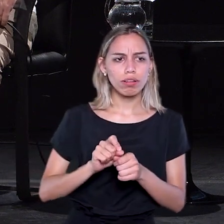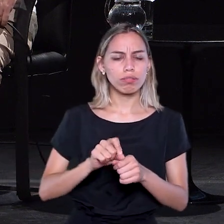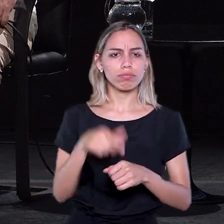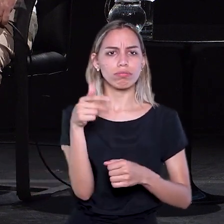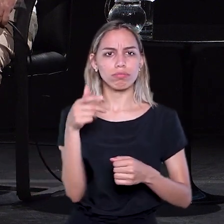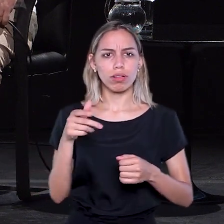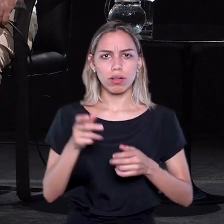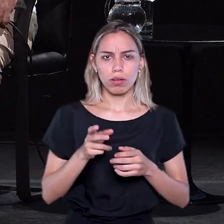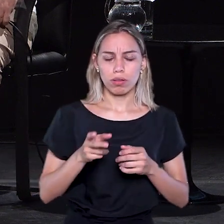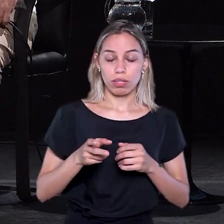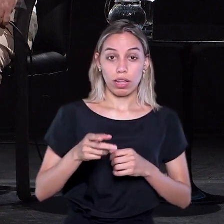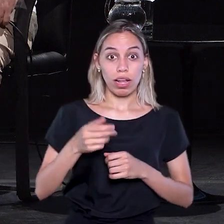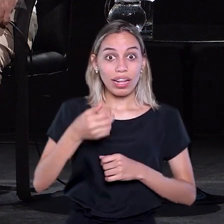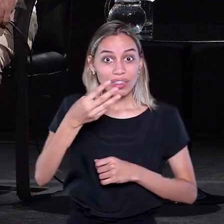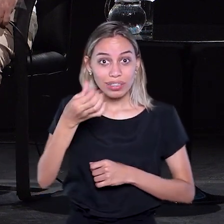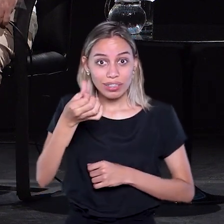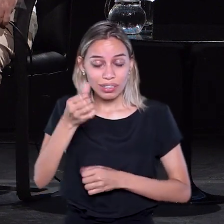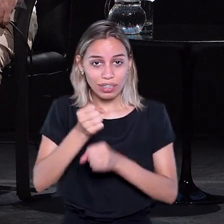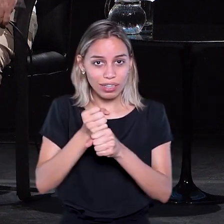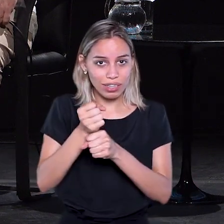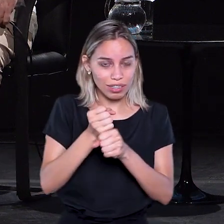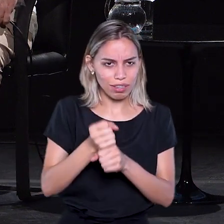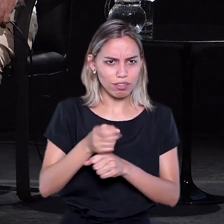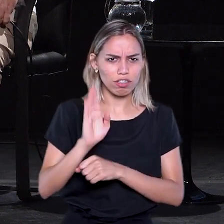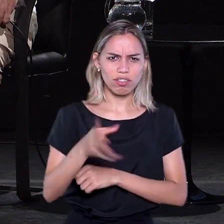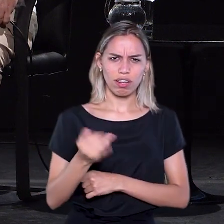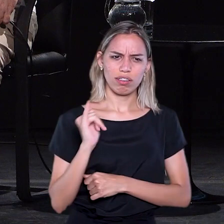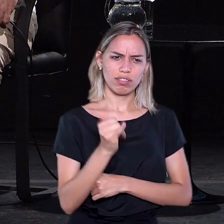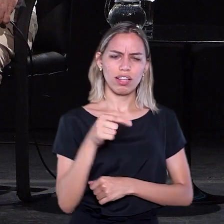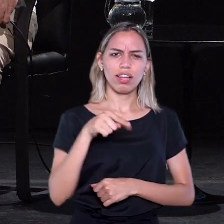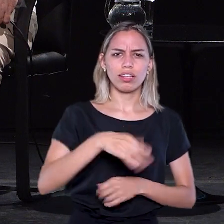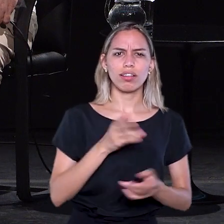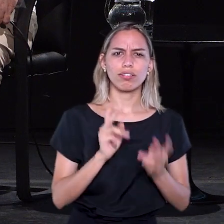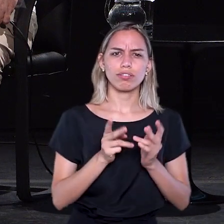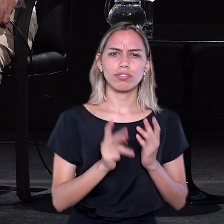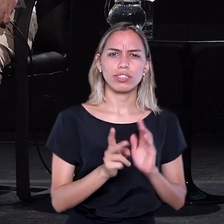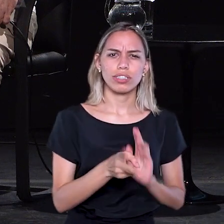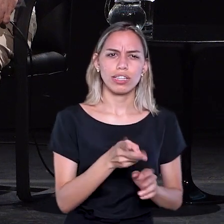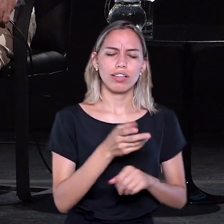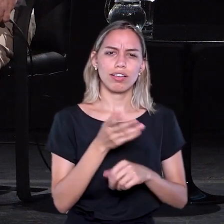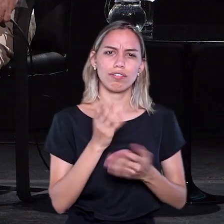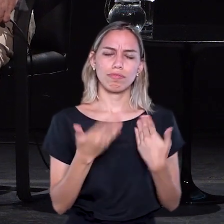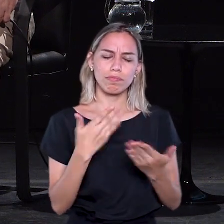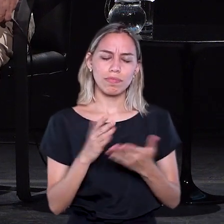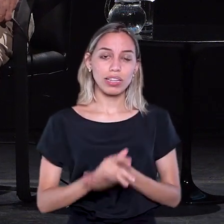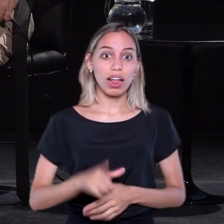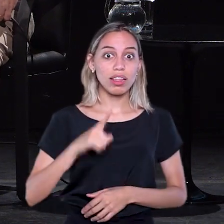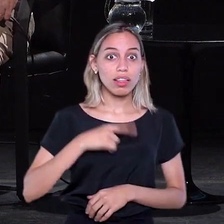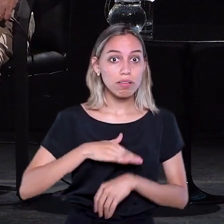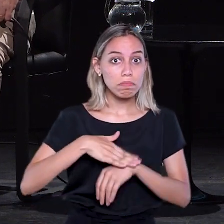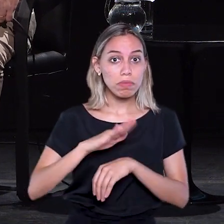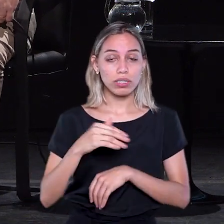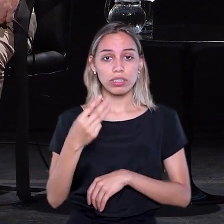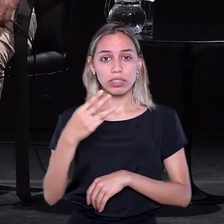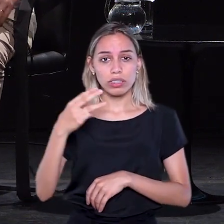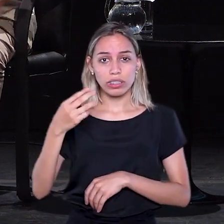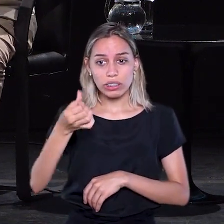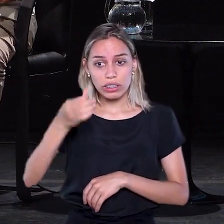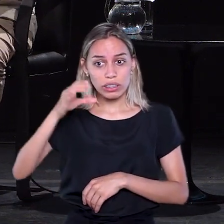Como já foi dito no YouTube do projeto Sempre um Papo, tem ali mais de 700 programas de